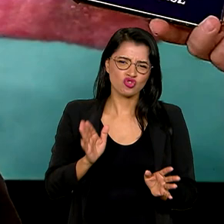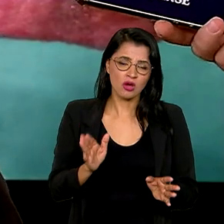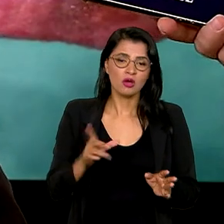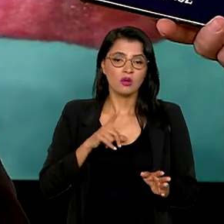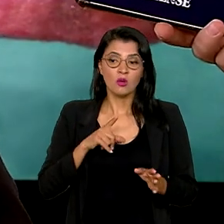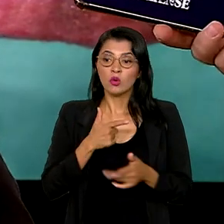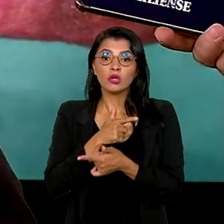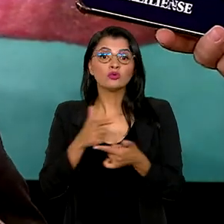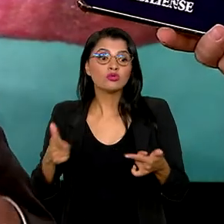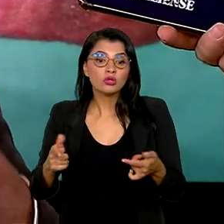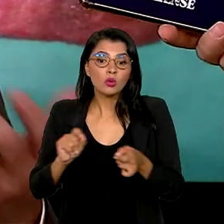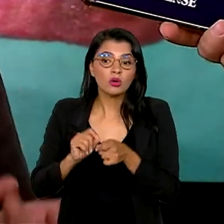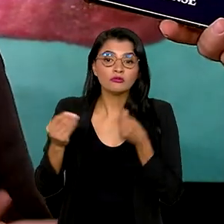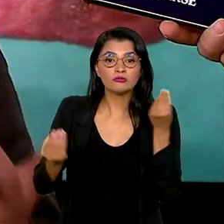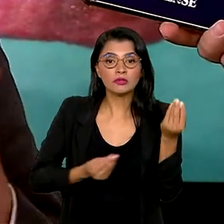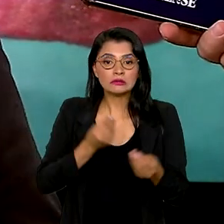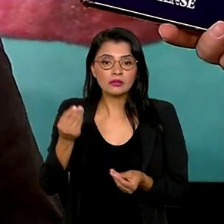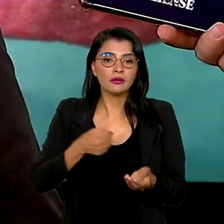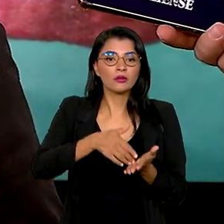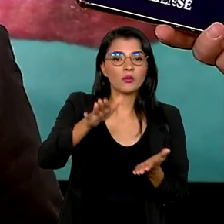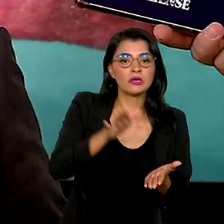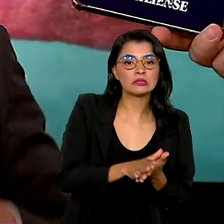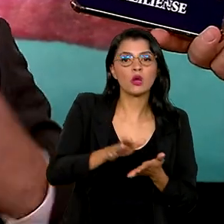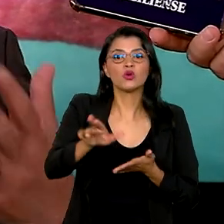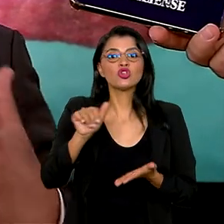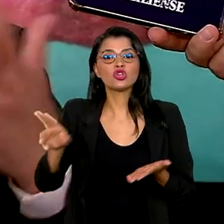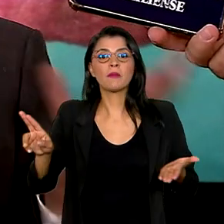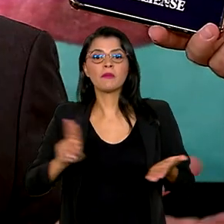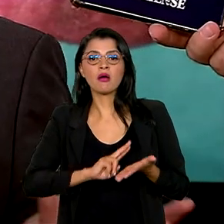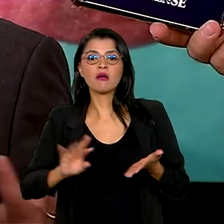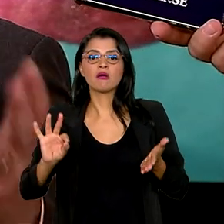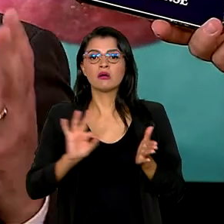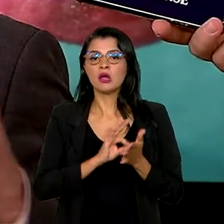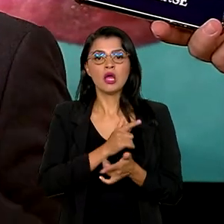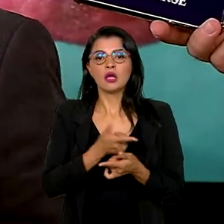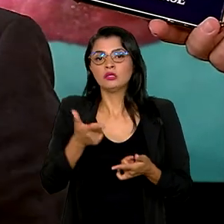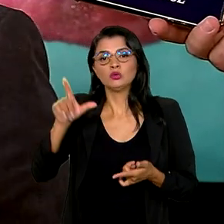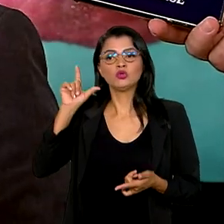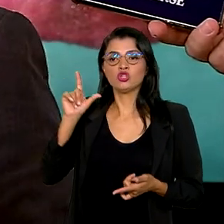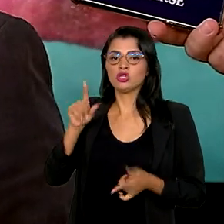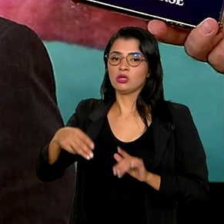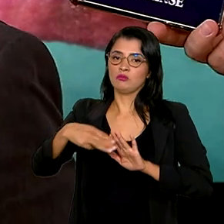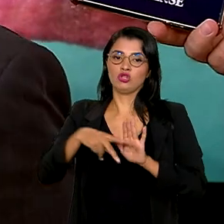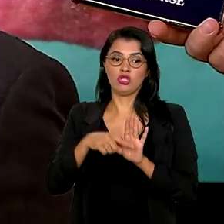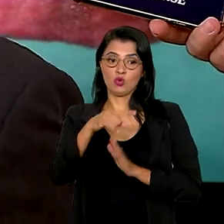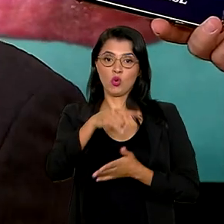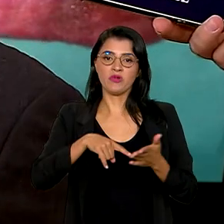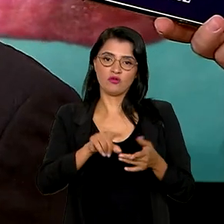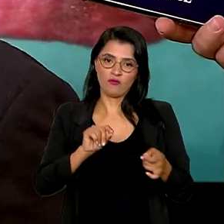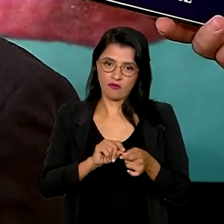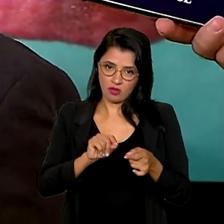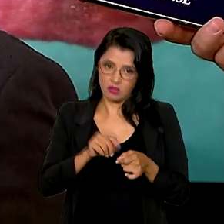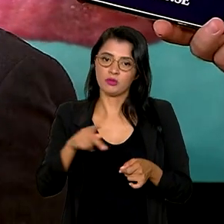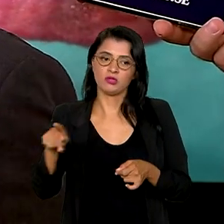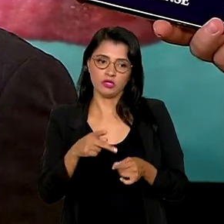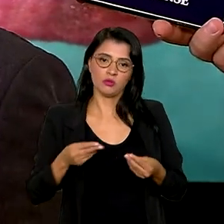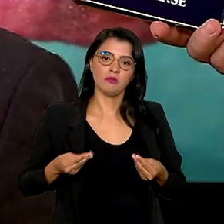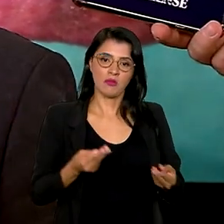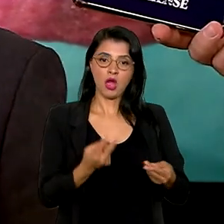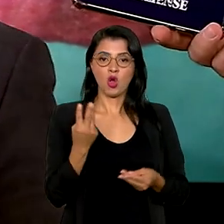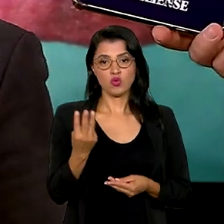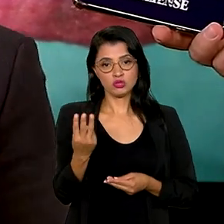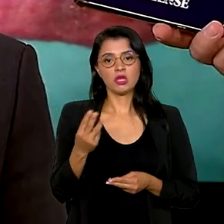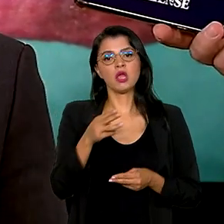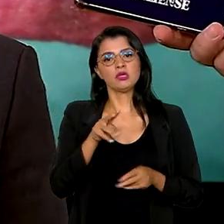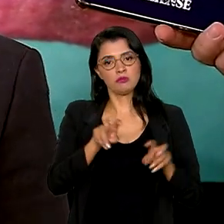não tinha como fazer exoneração e nomeação não a venda provisória então o presidente provisória para poder dar posse Aos três juntos